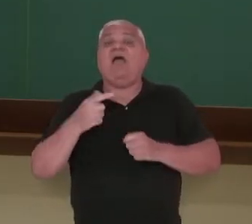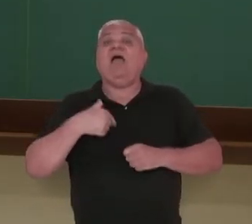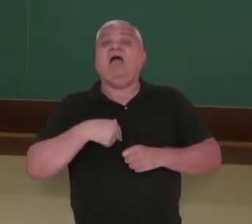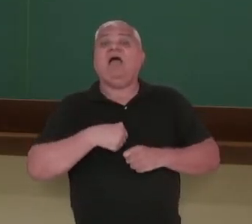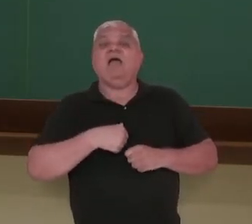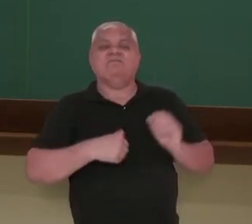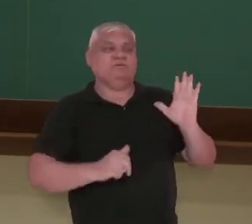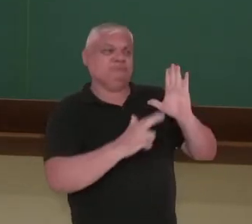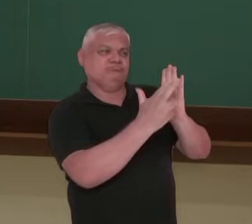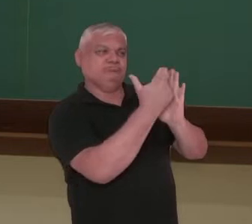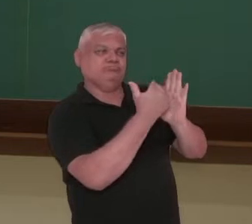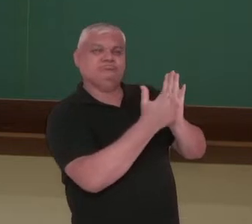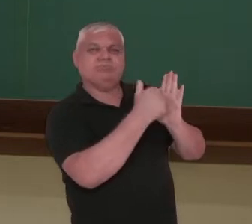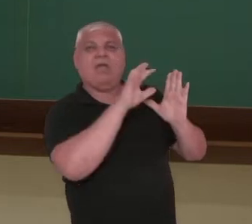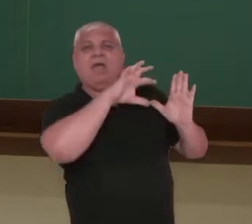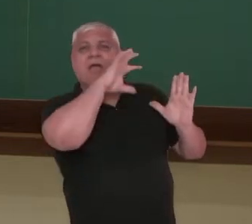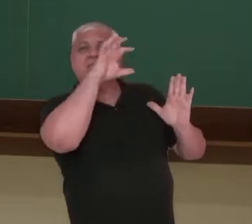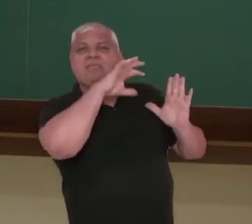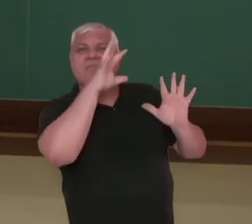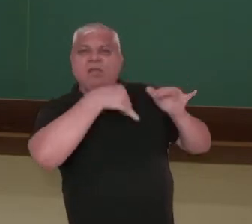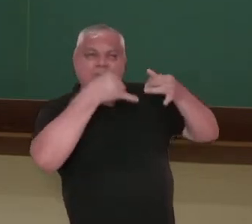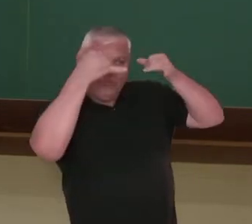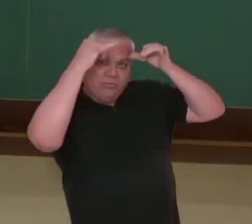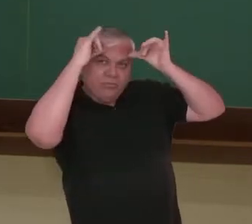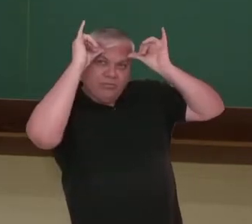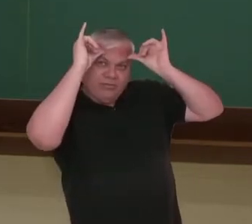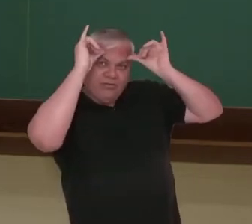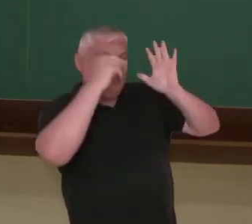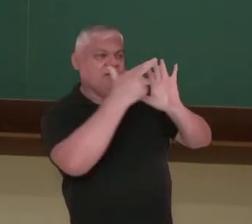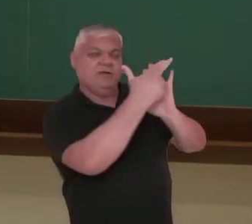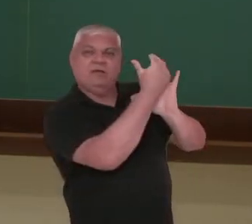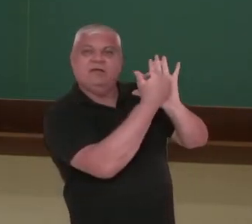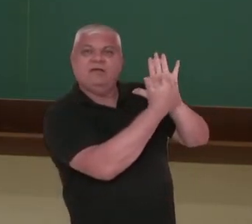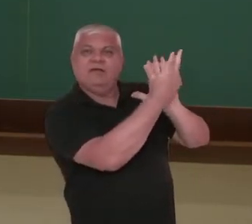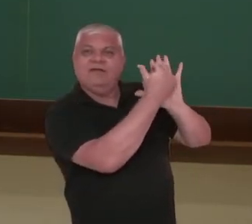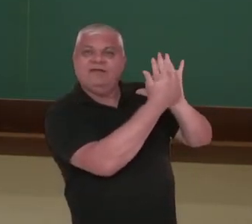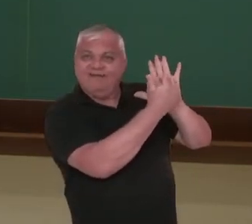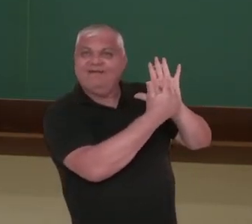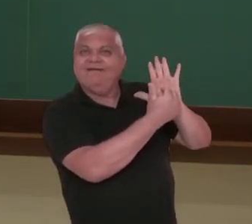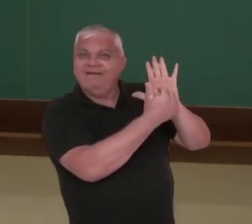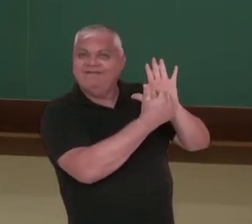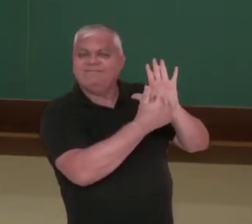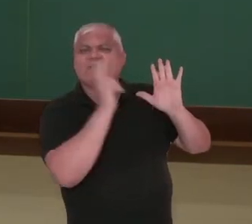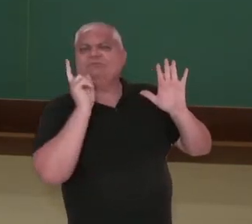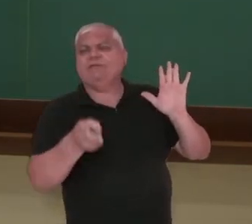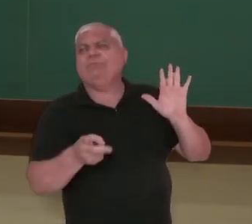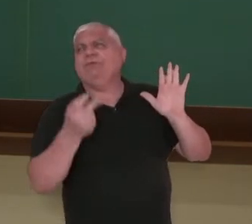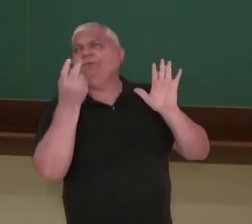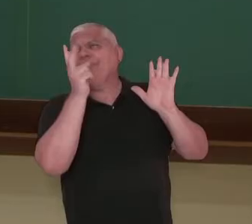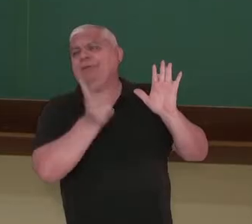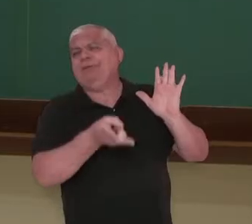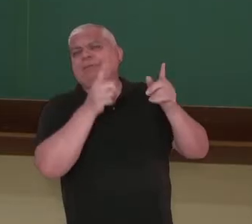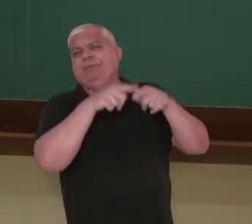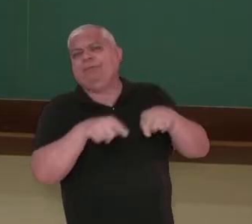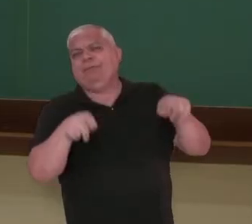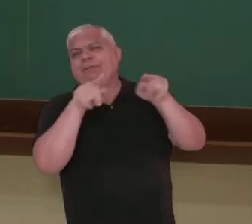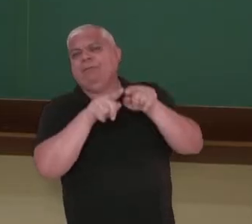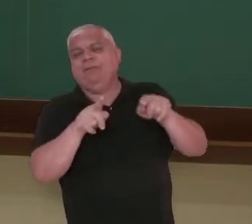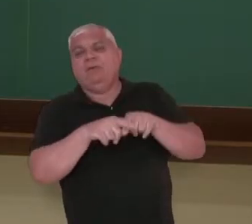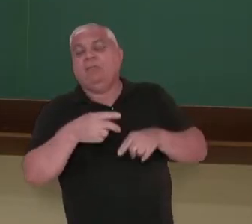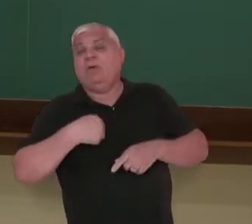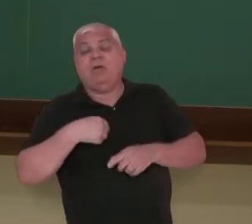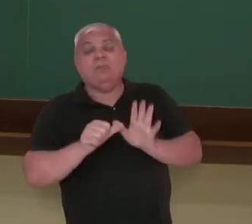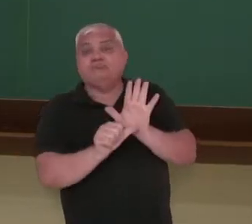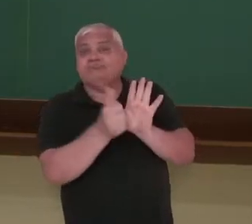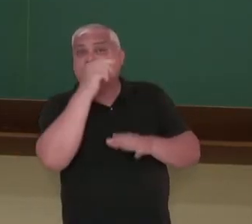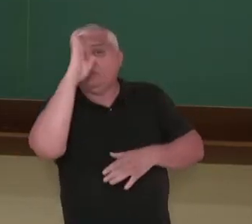animal. Daí a pessoa desenha um animal. Então, no lugar dele fazer o símbolo do animal todo momento, sempre repetir o símbolo várias vezes, ou a pessoa